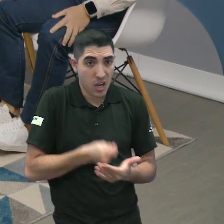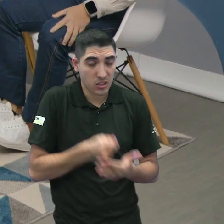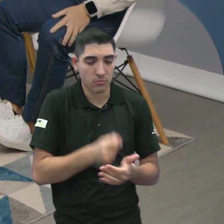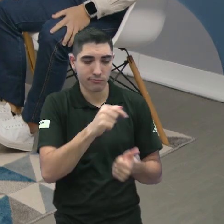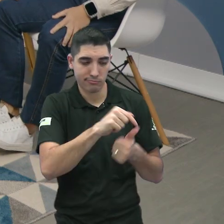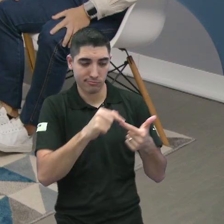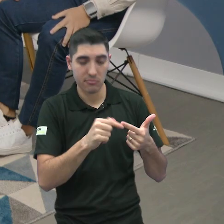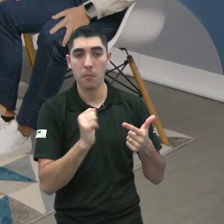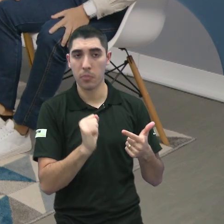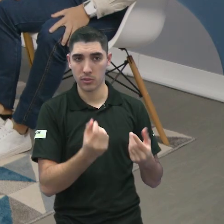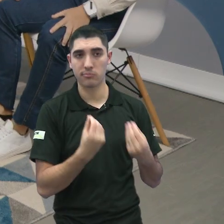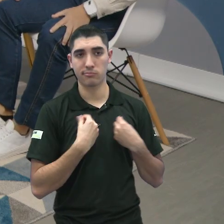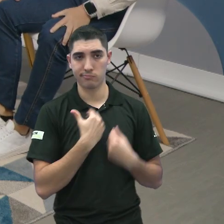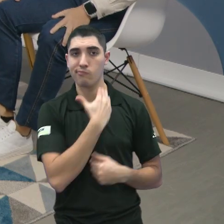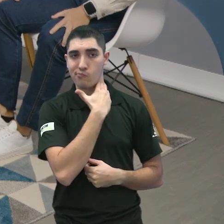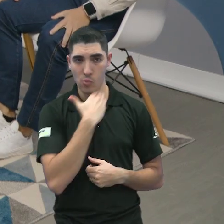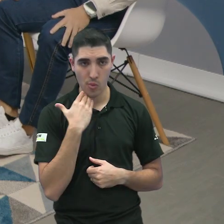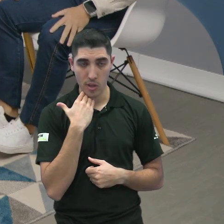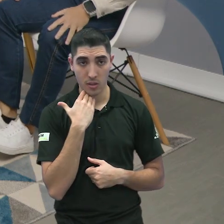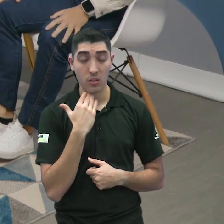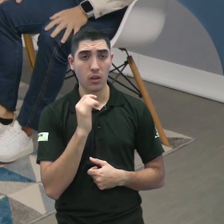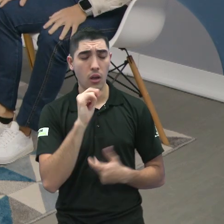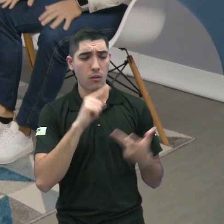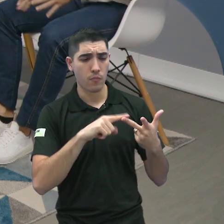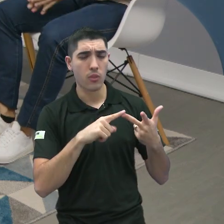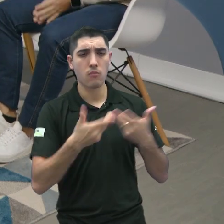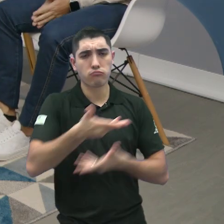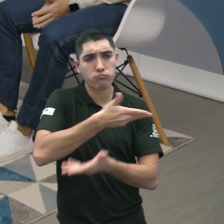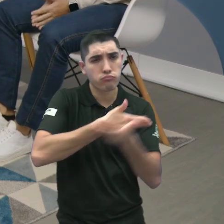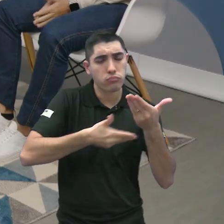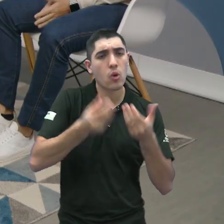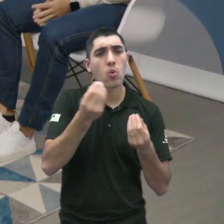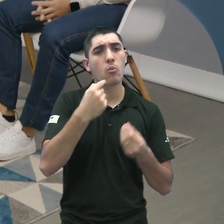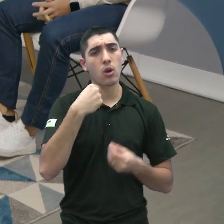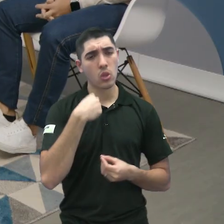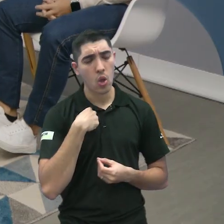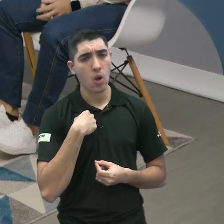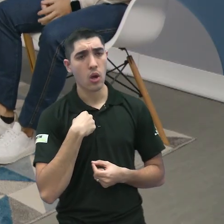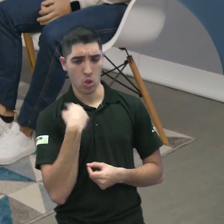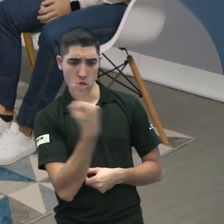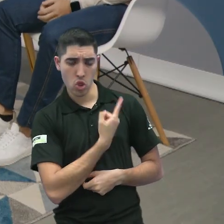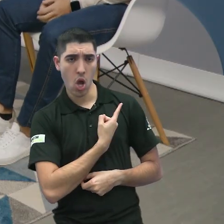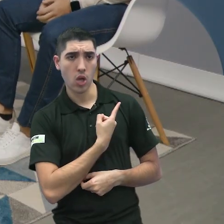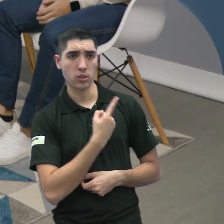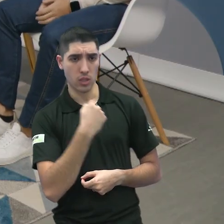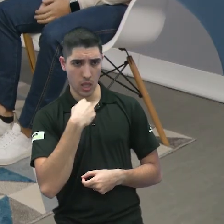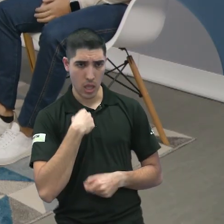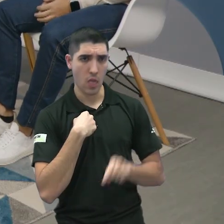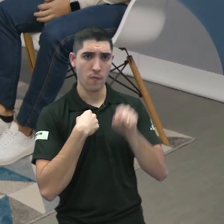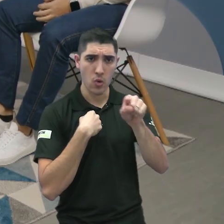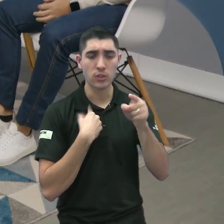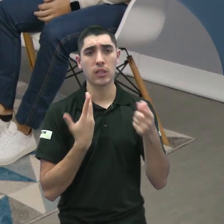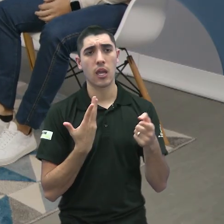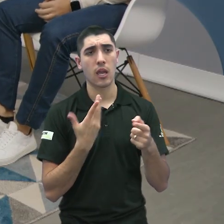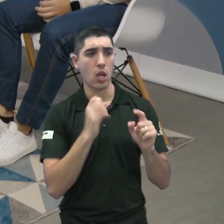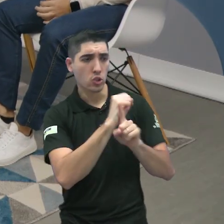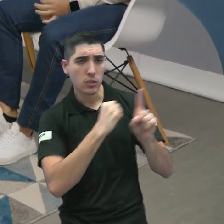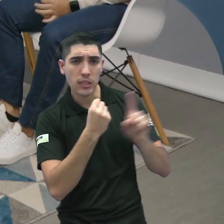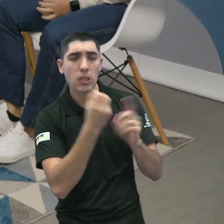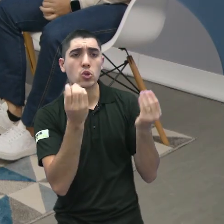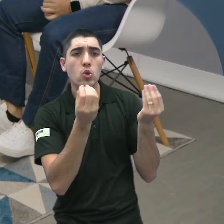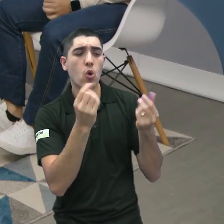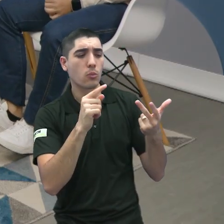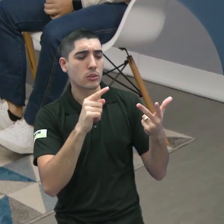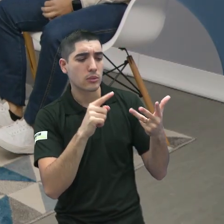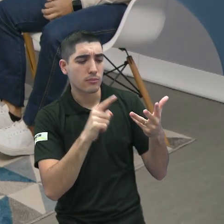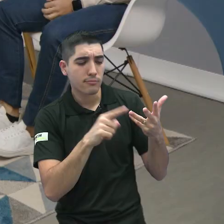né? Além da escuta, como nós, eu, você, enquanto sociedade, nós podemos